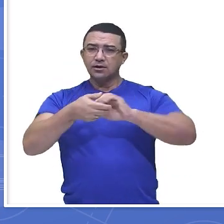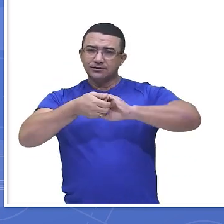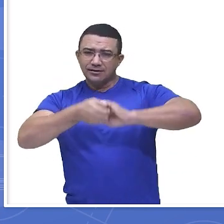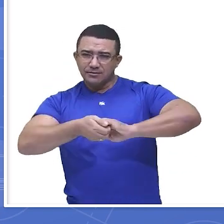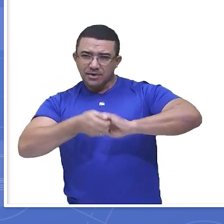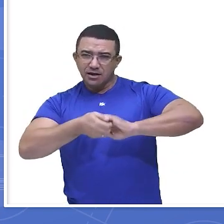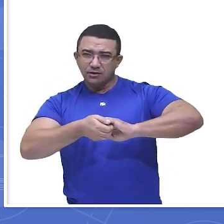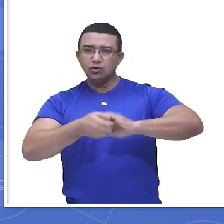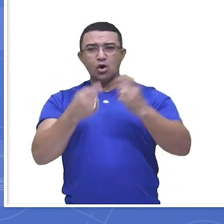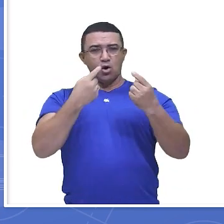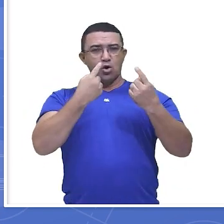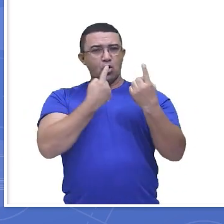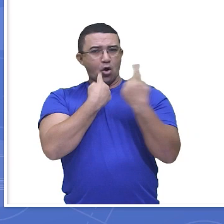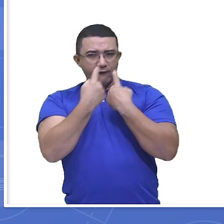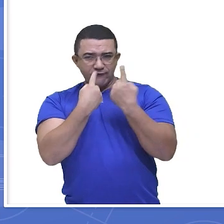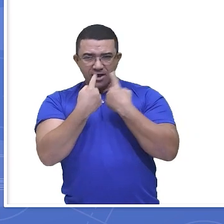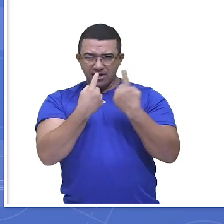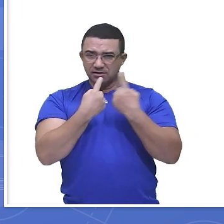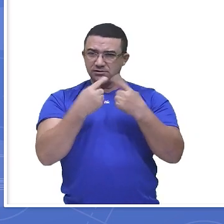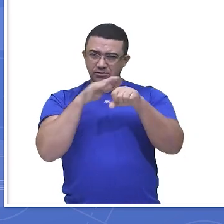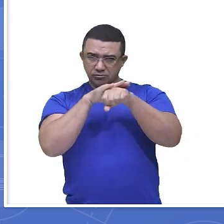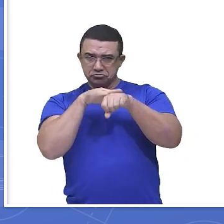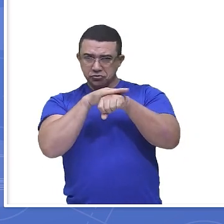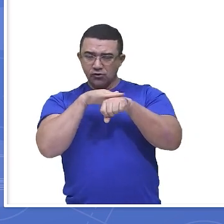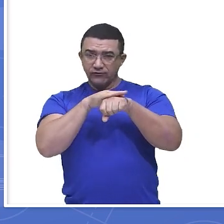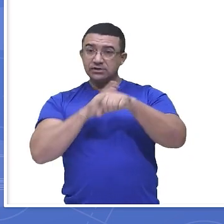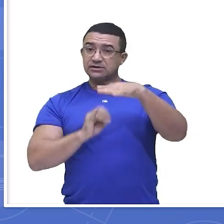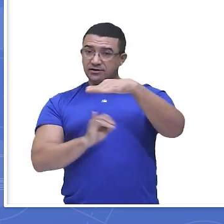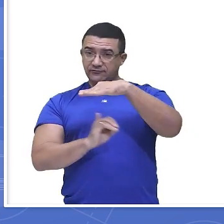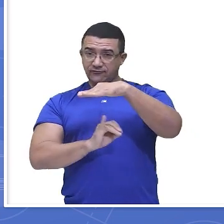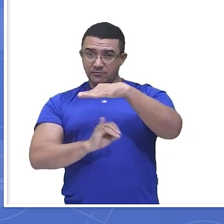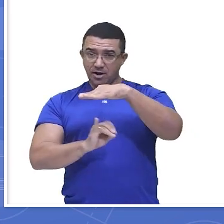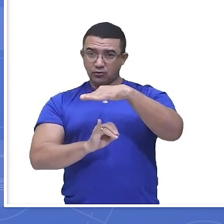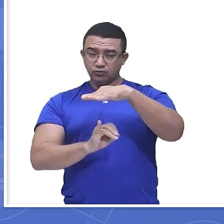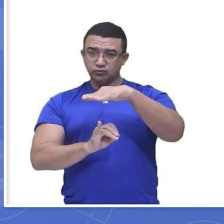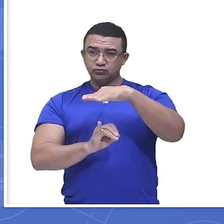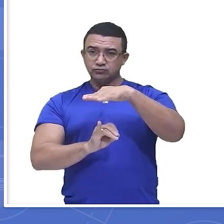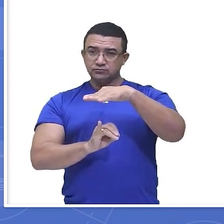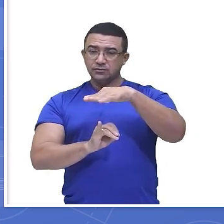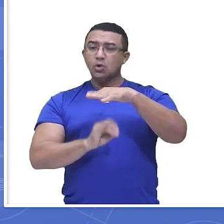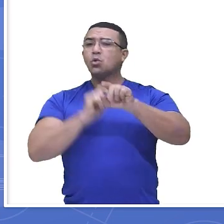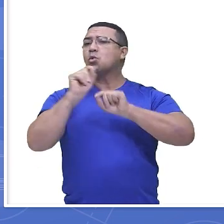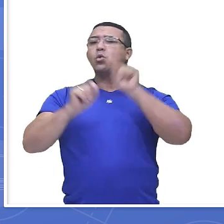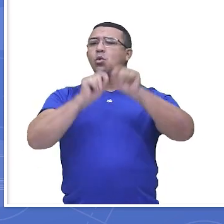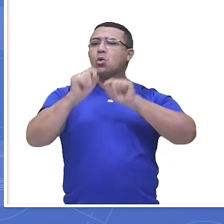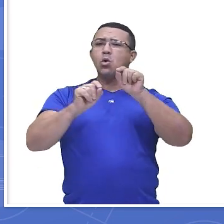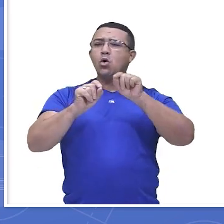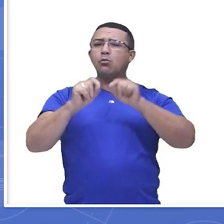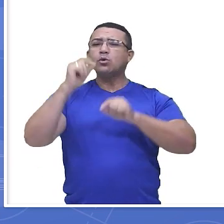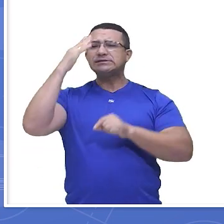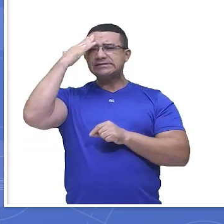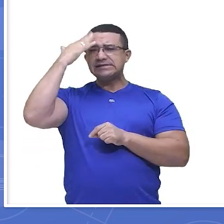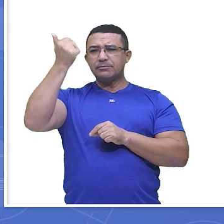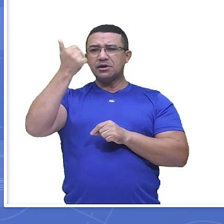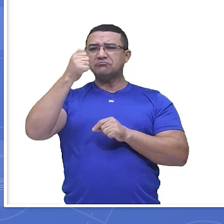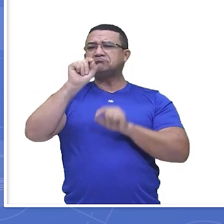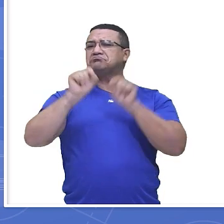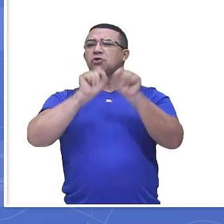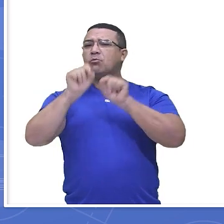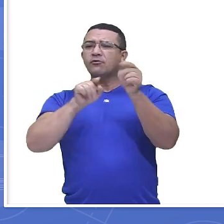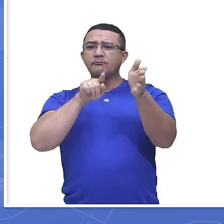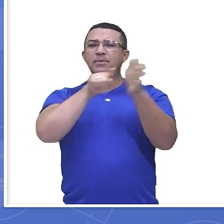de um diálogo, de um discurso informal, vamos entender como é que se faz determinadas